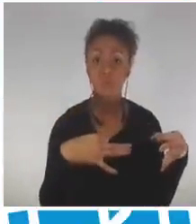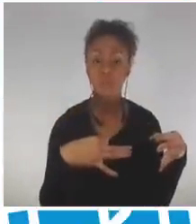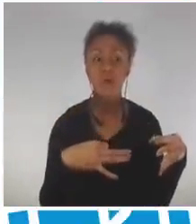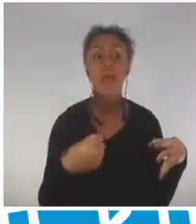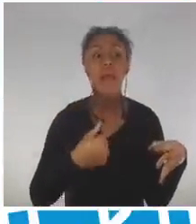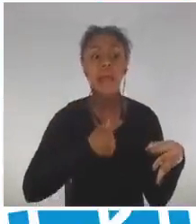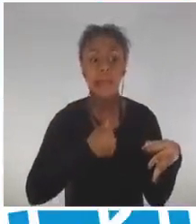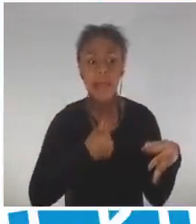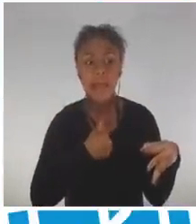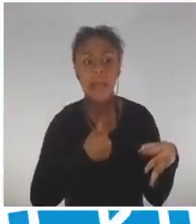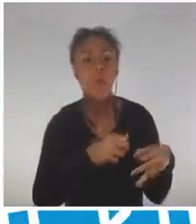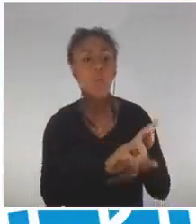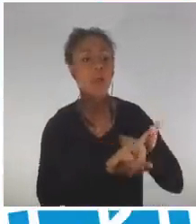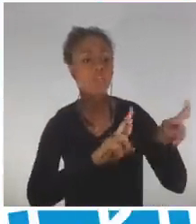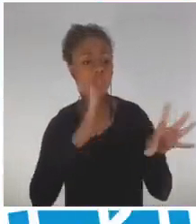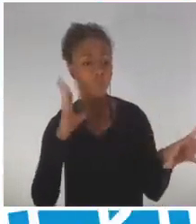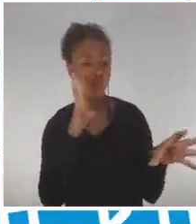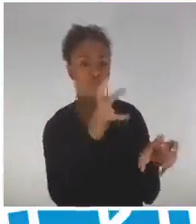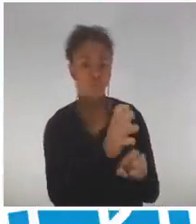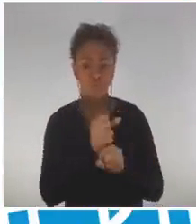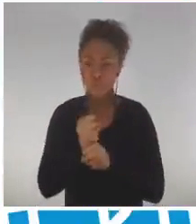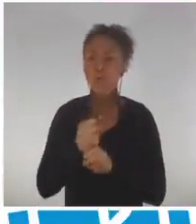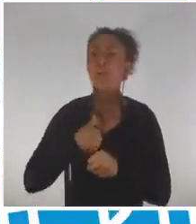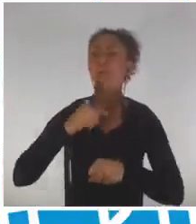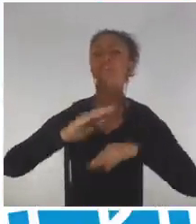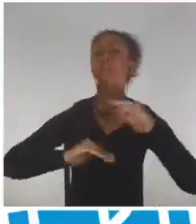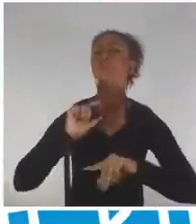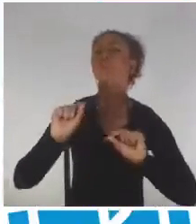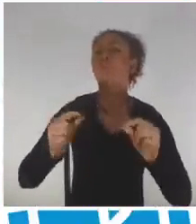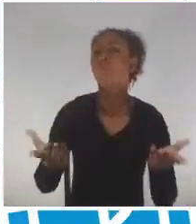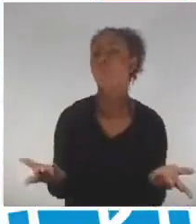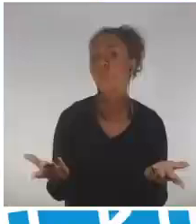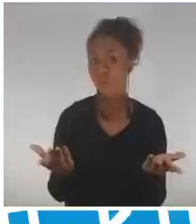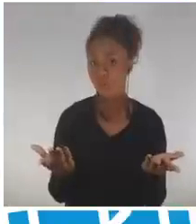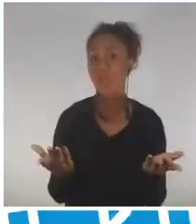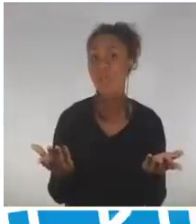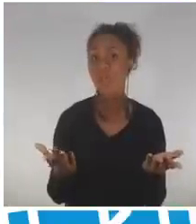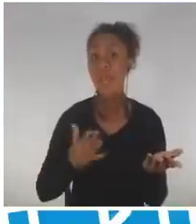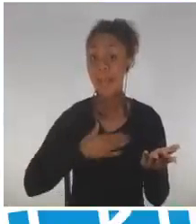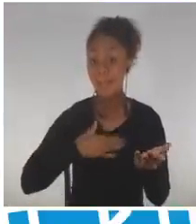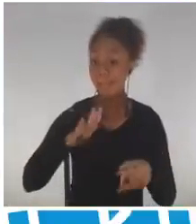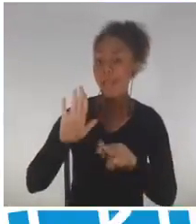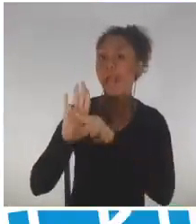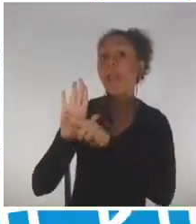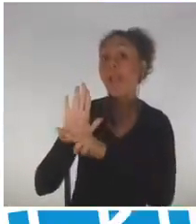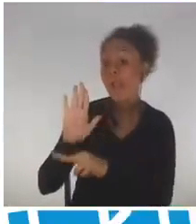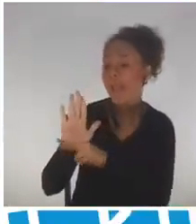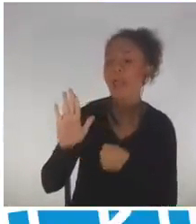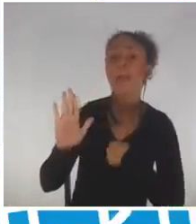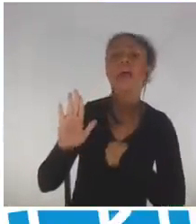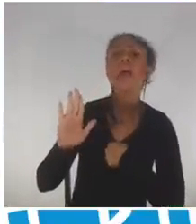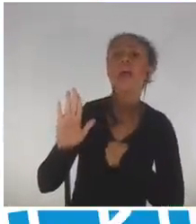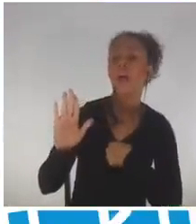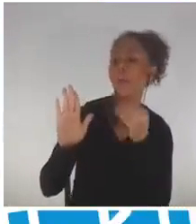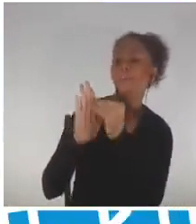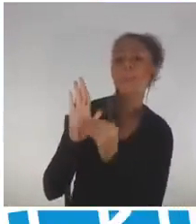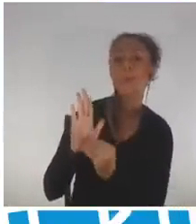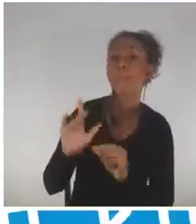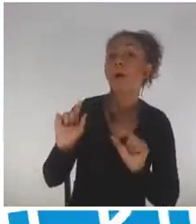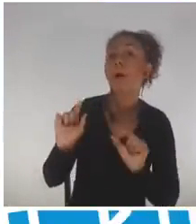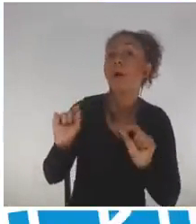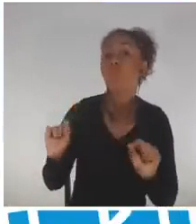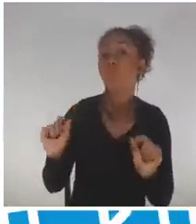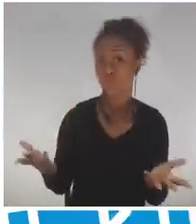esses resultados, né? Que políticas eu vou implementar em relação a isso, né? Note que, por exemplo,